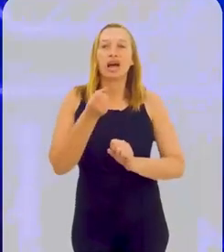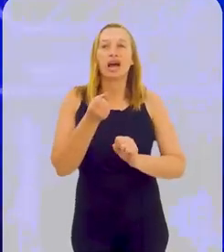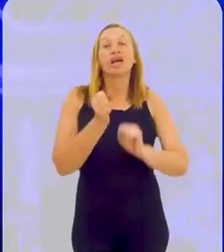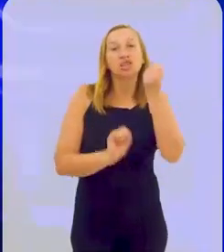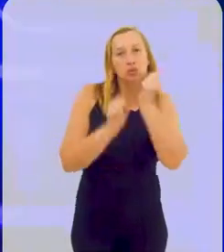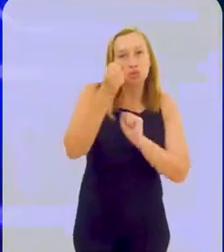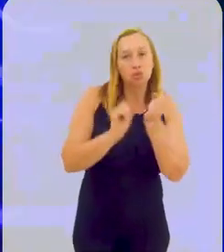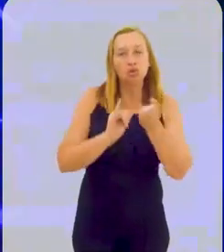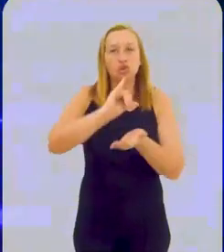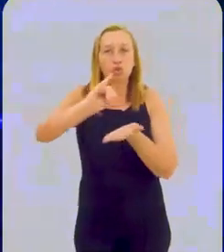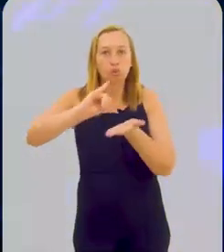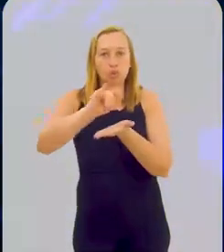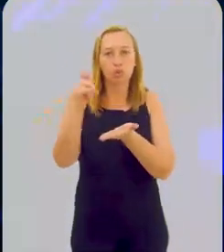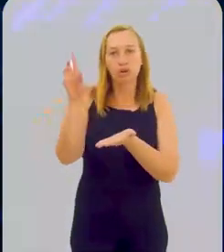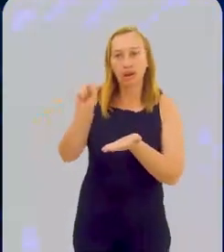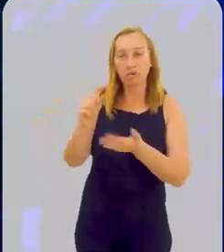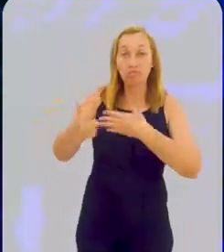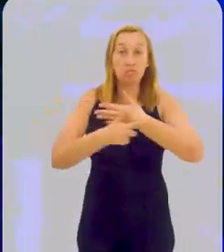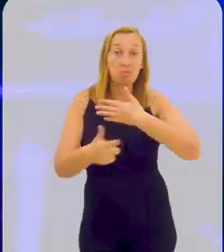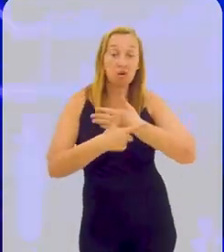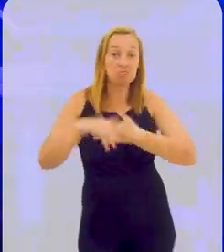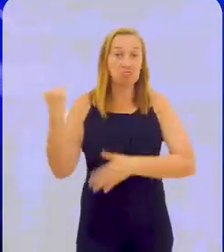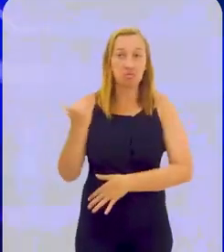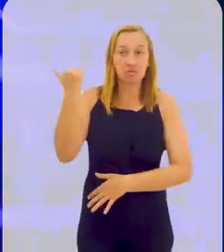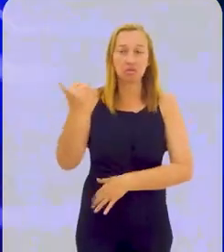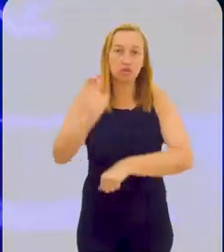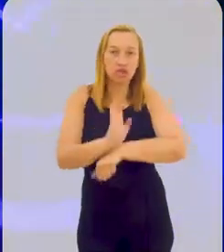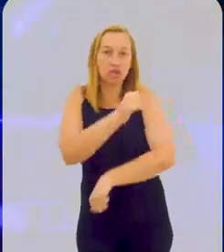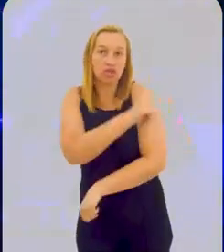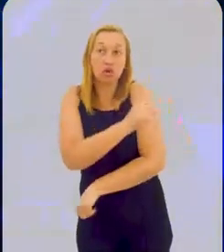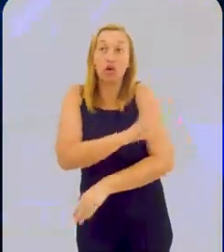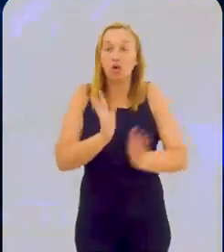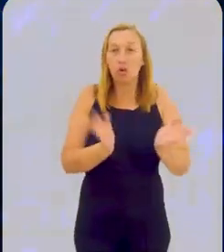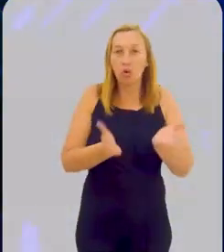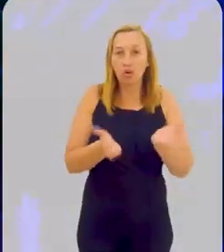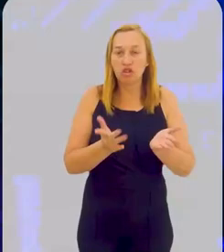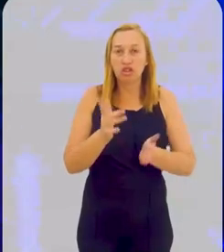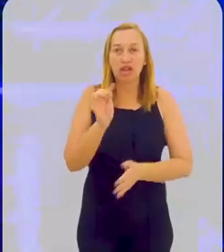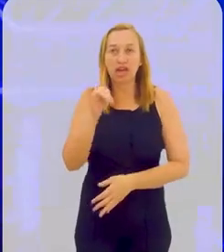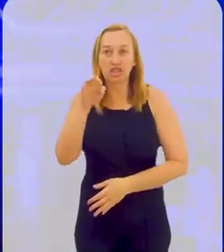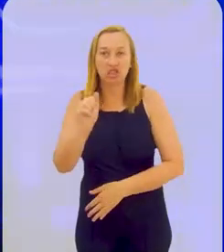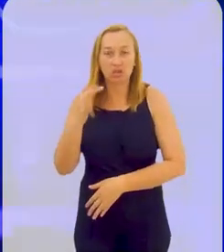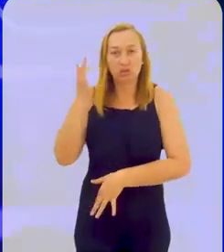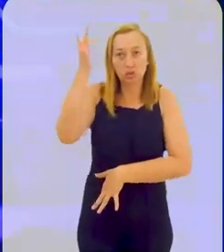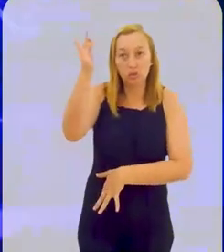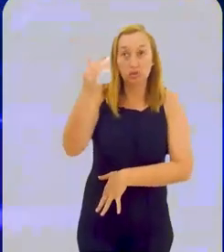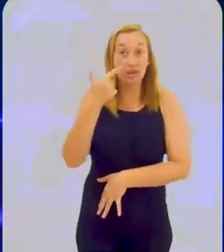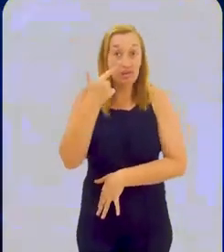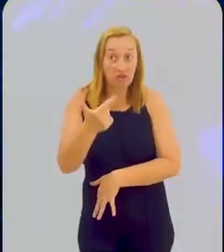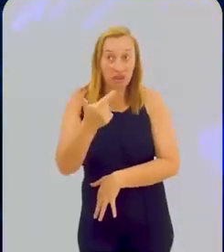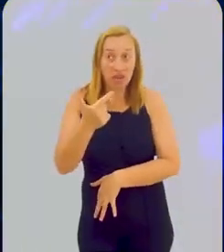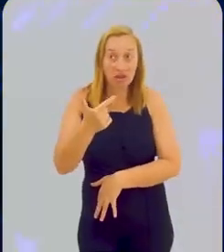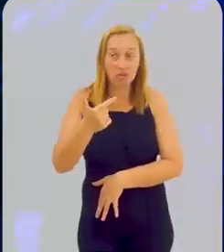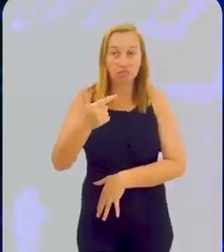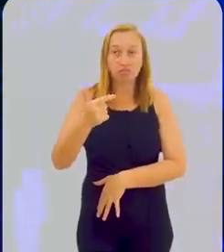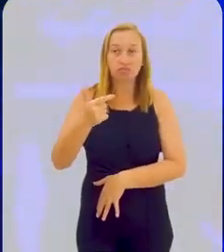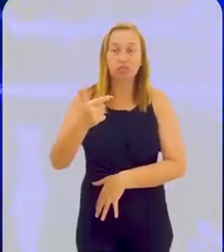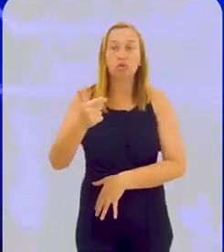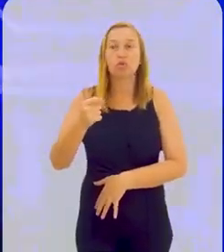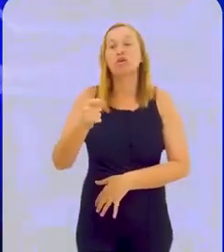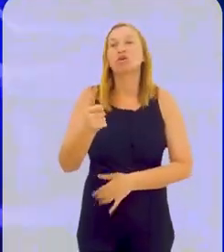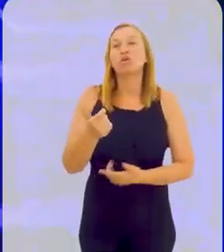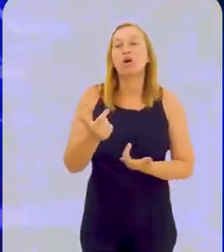A indústria de óleo e gás tem um importante papel na economia do estado do Rio. No programa Agenda de Futuro de hoje, você vai conferir o